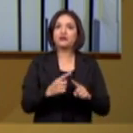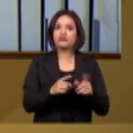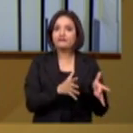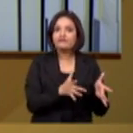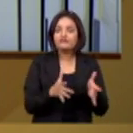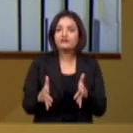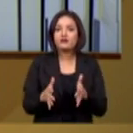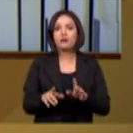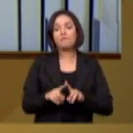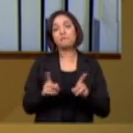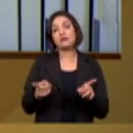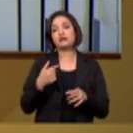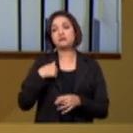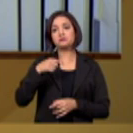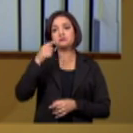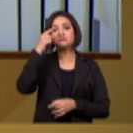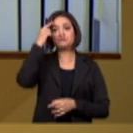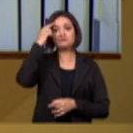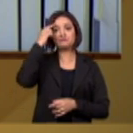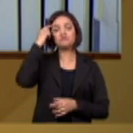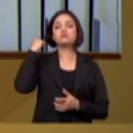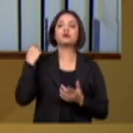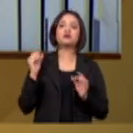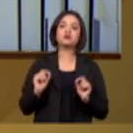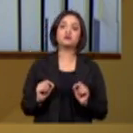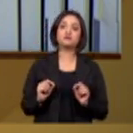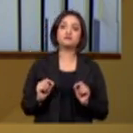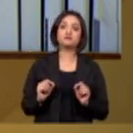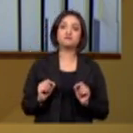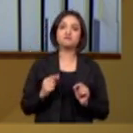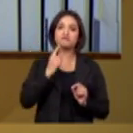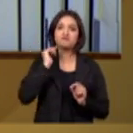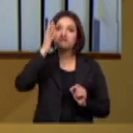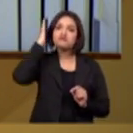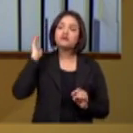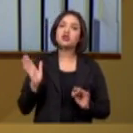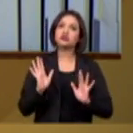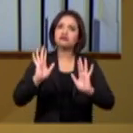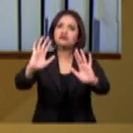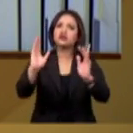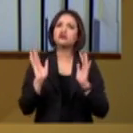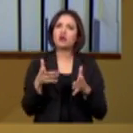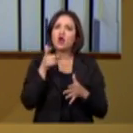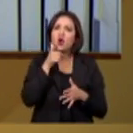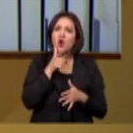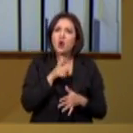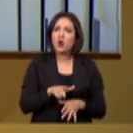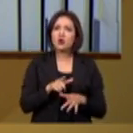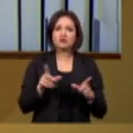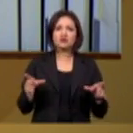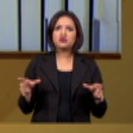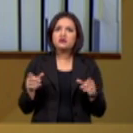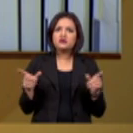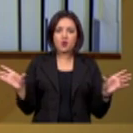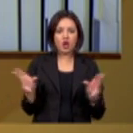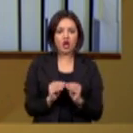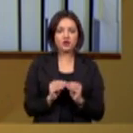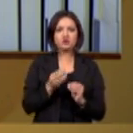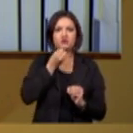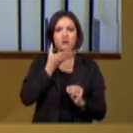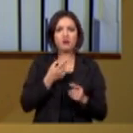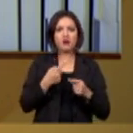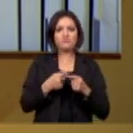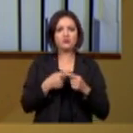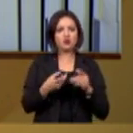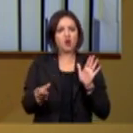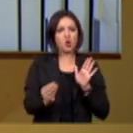e vossa excelência' penso eu que com a sua mais trigo e limitou bem ao citar o dispositivo a